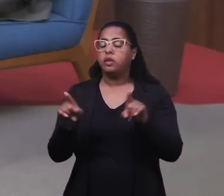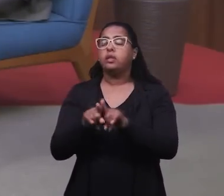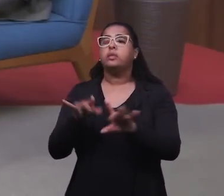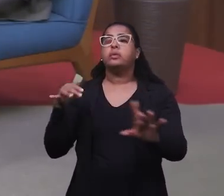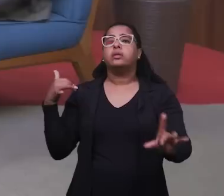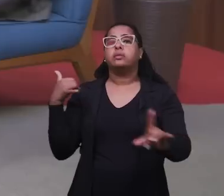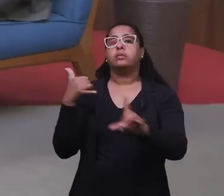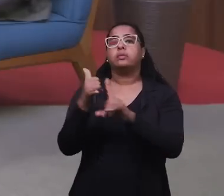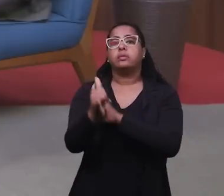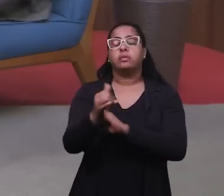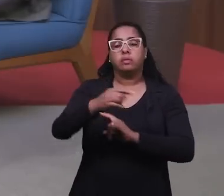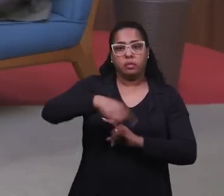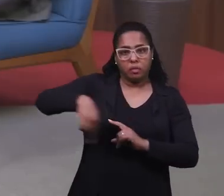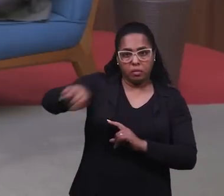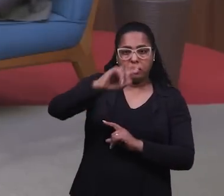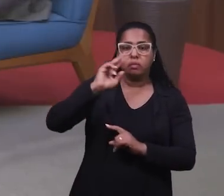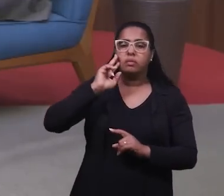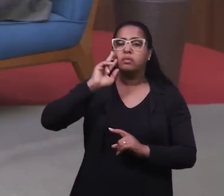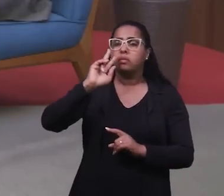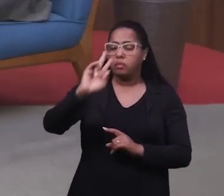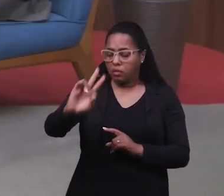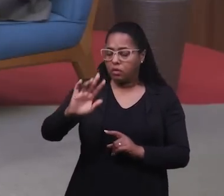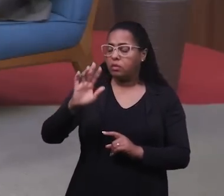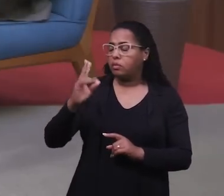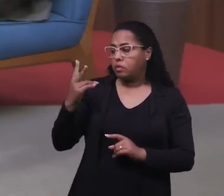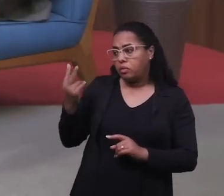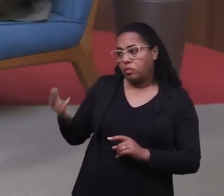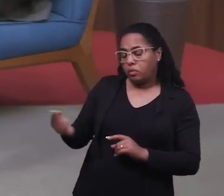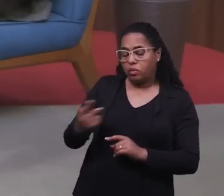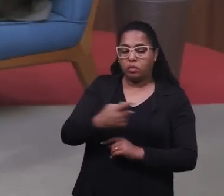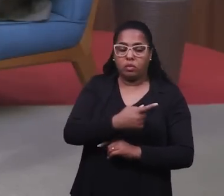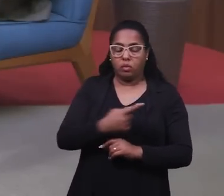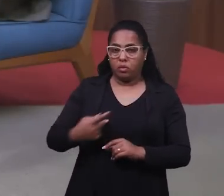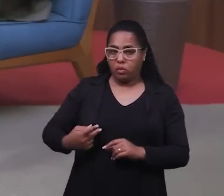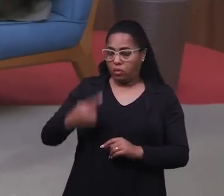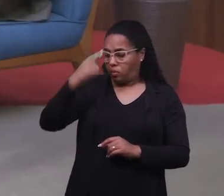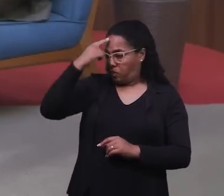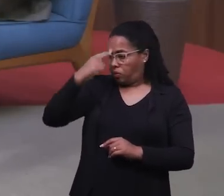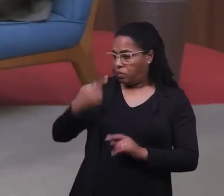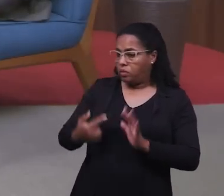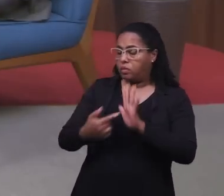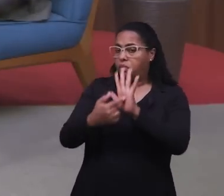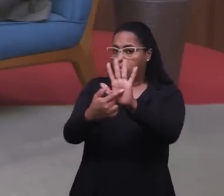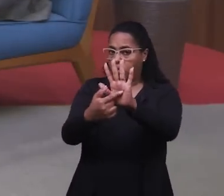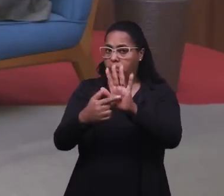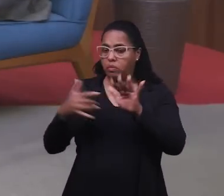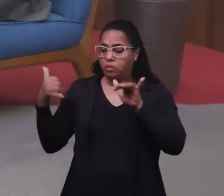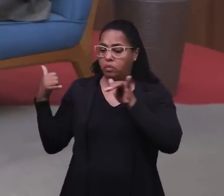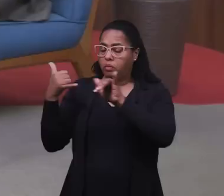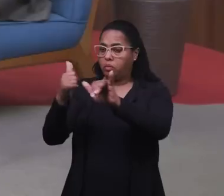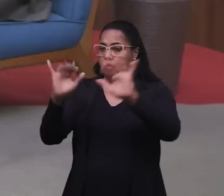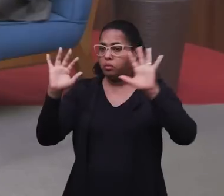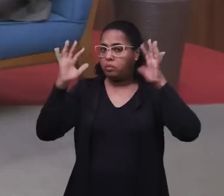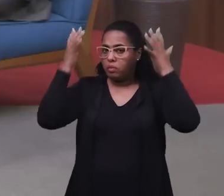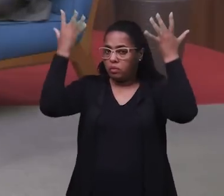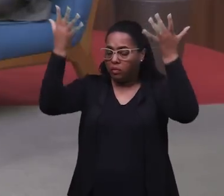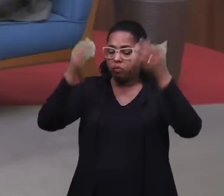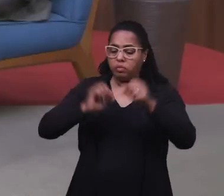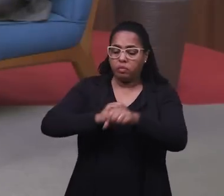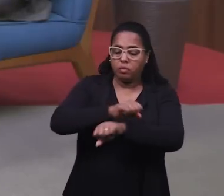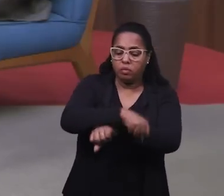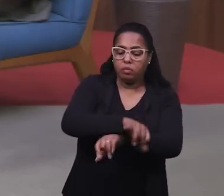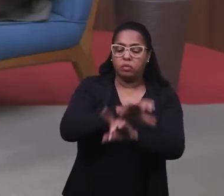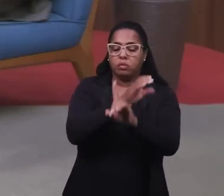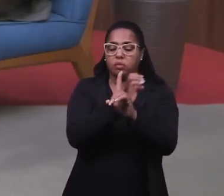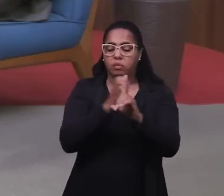caso aqui, as profecias, né? E que a gente já viu, como você colocou, Daniel, também, no evento Trombetas e Festas, e o Sérgio falou dos seminários